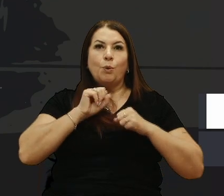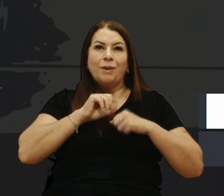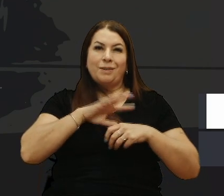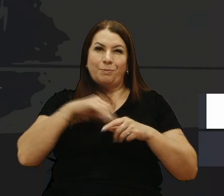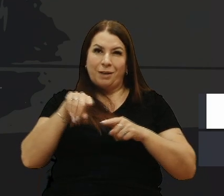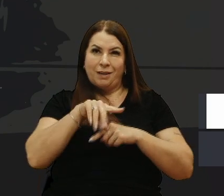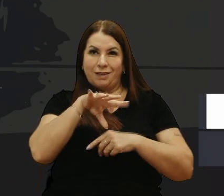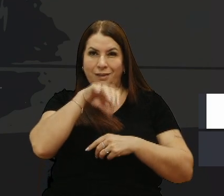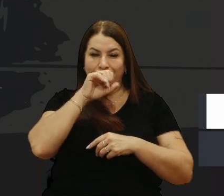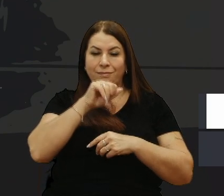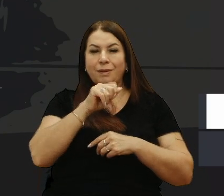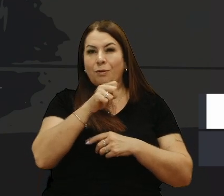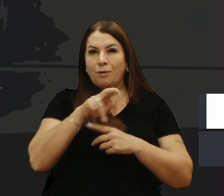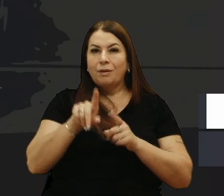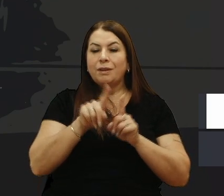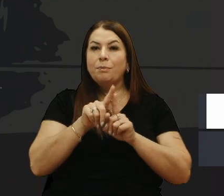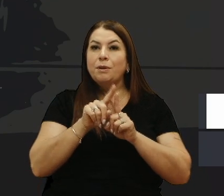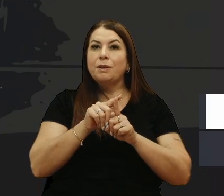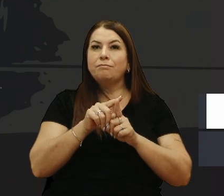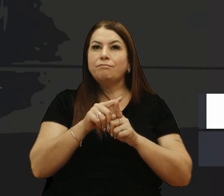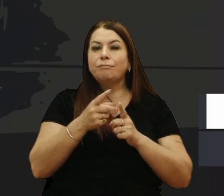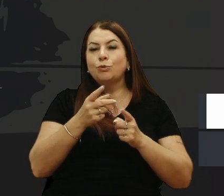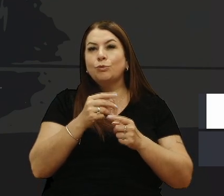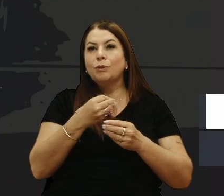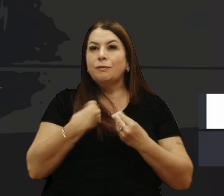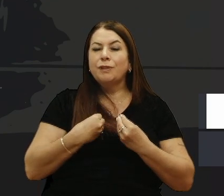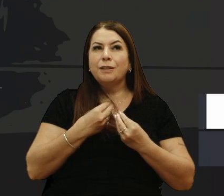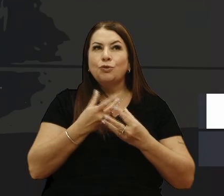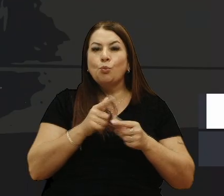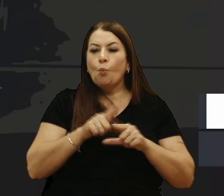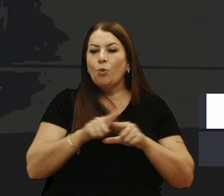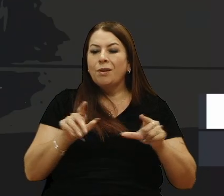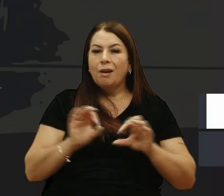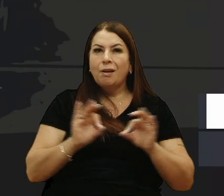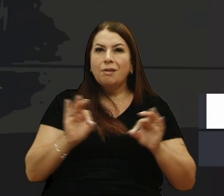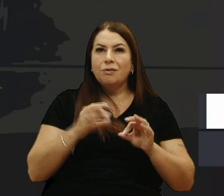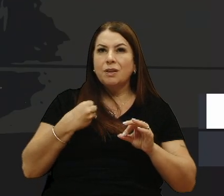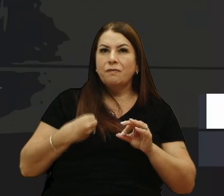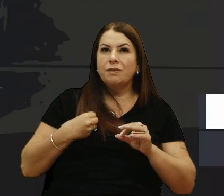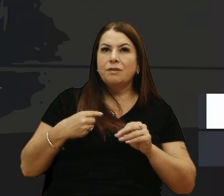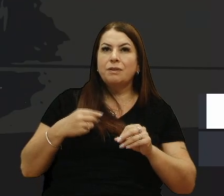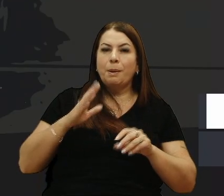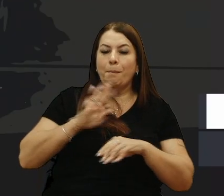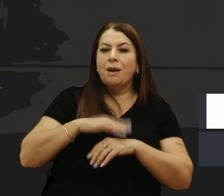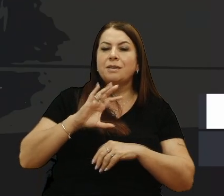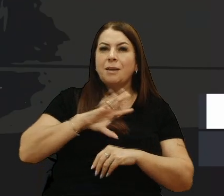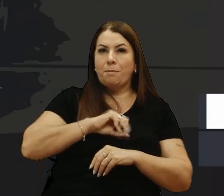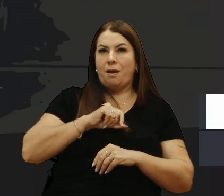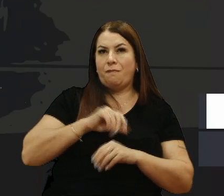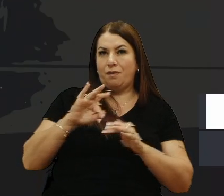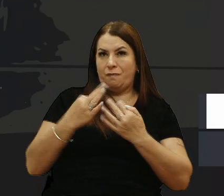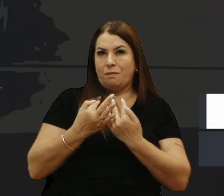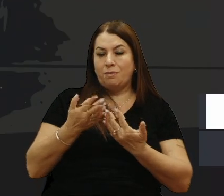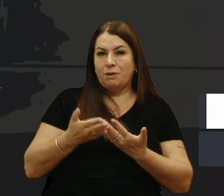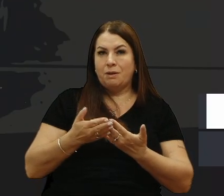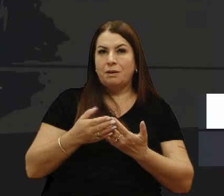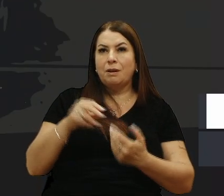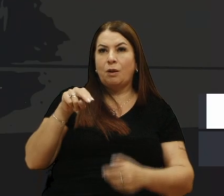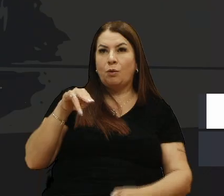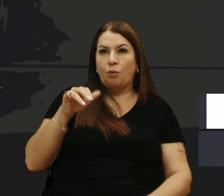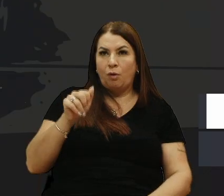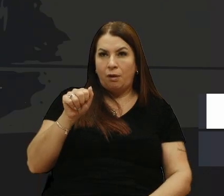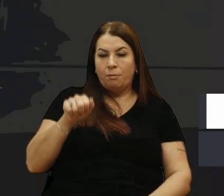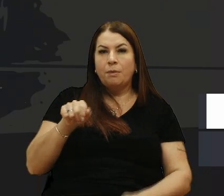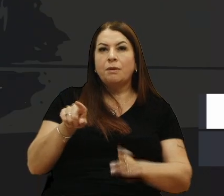Sua partida deixou um vazio na vida daqueles que mais amavam. Noêmia